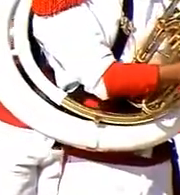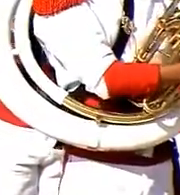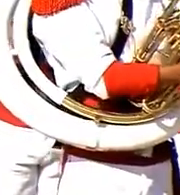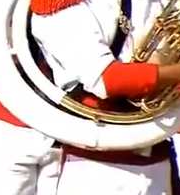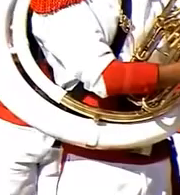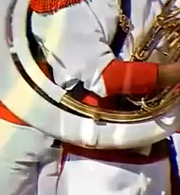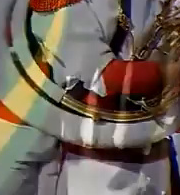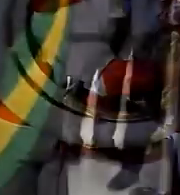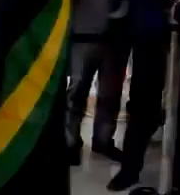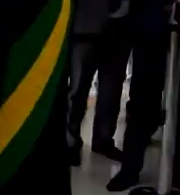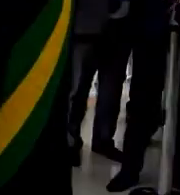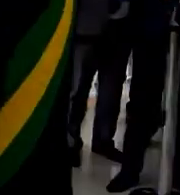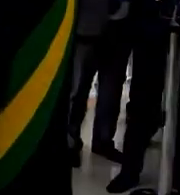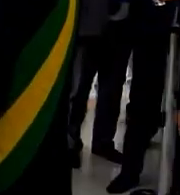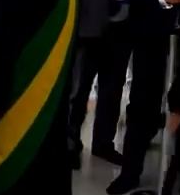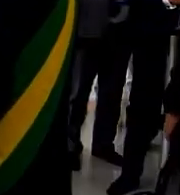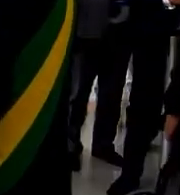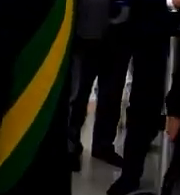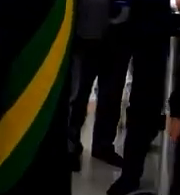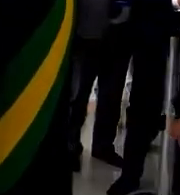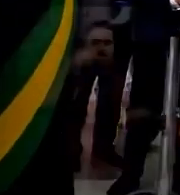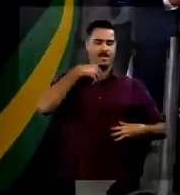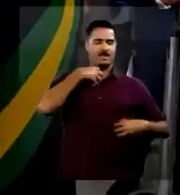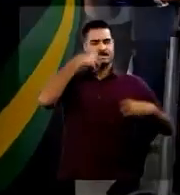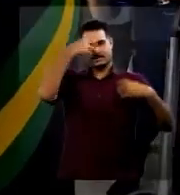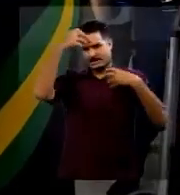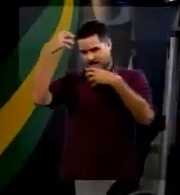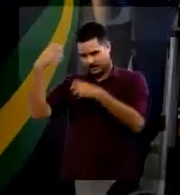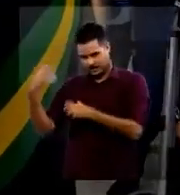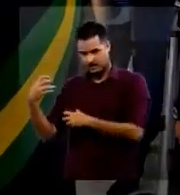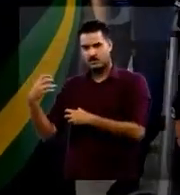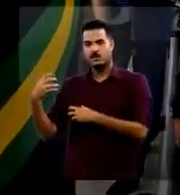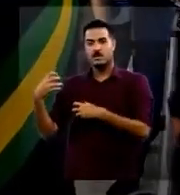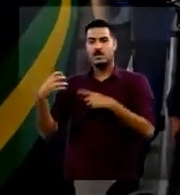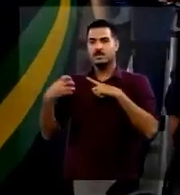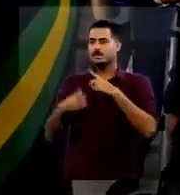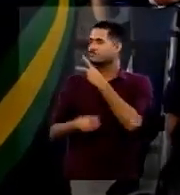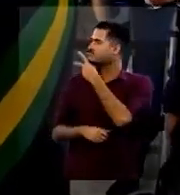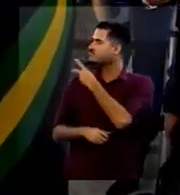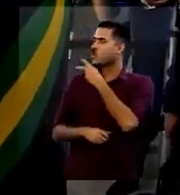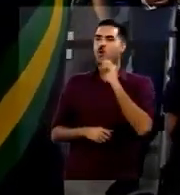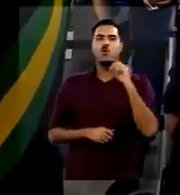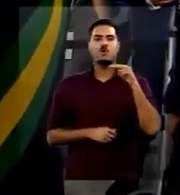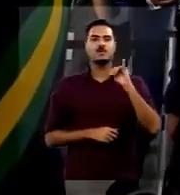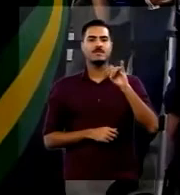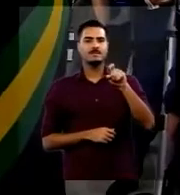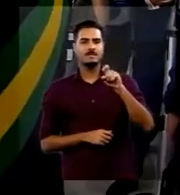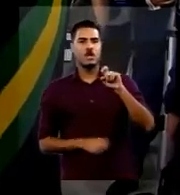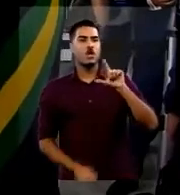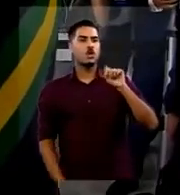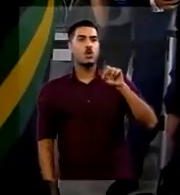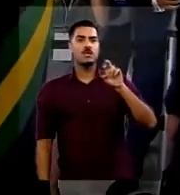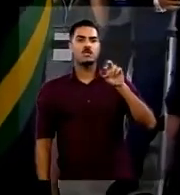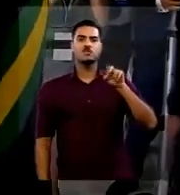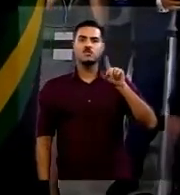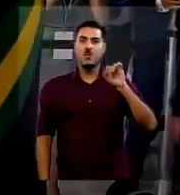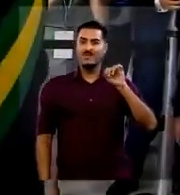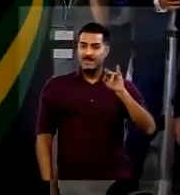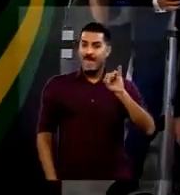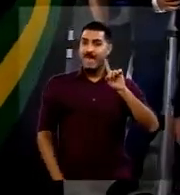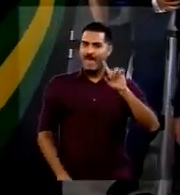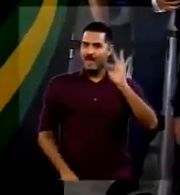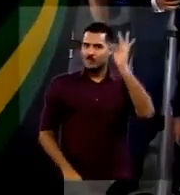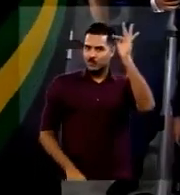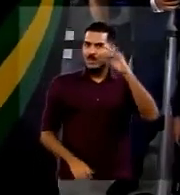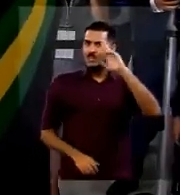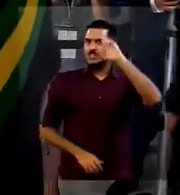Bolsonaro acabou de receber aí a faixa presidencial, junto ali, ó, com Onyx Lorenzoni, que será o futuro